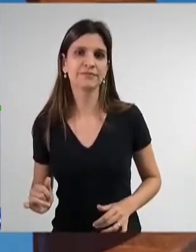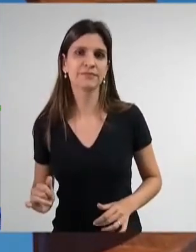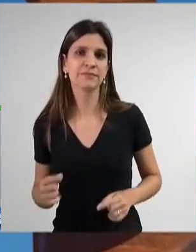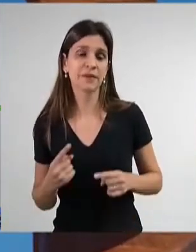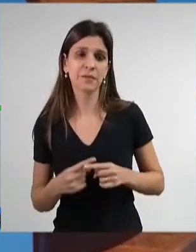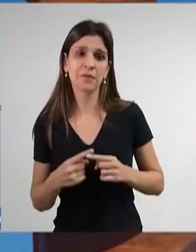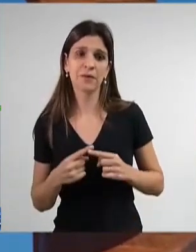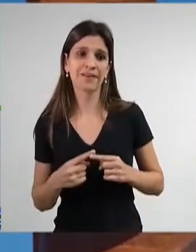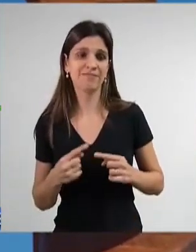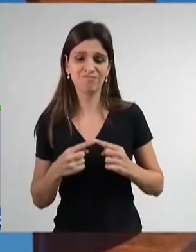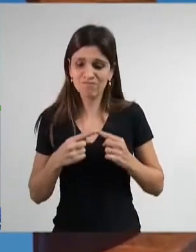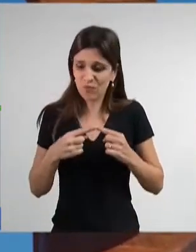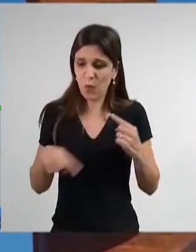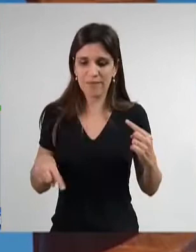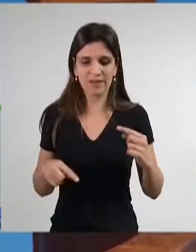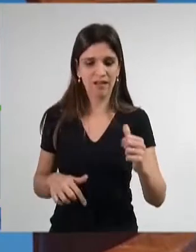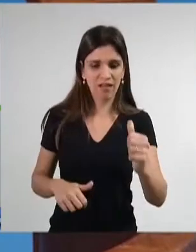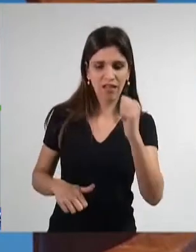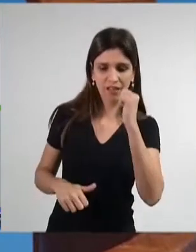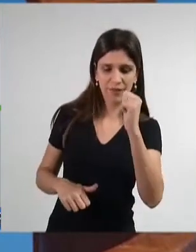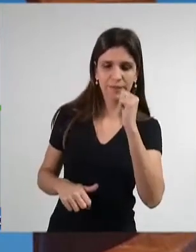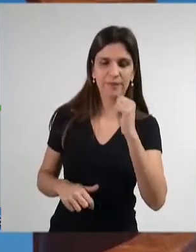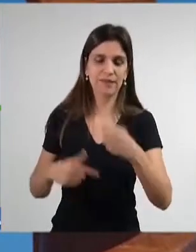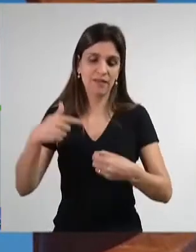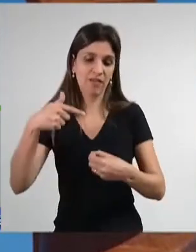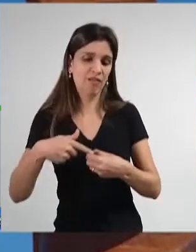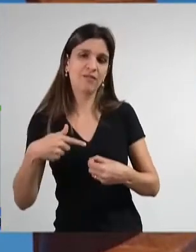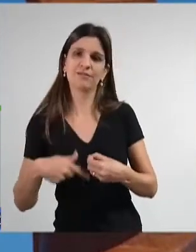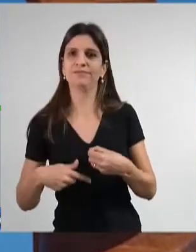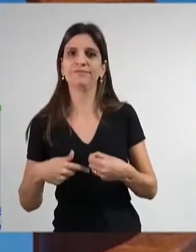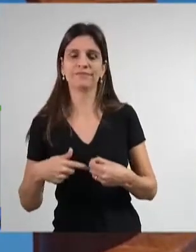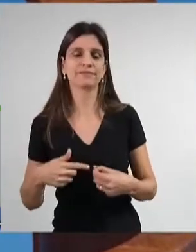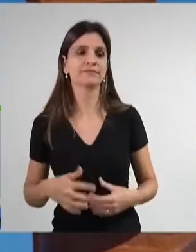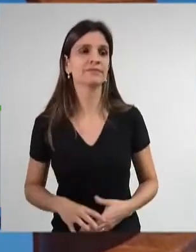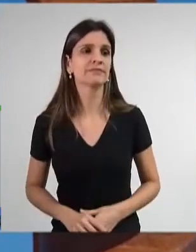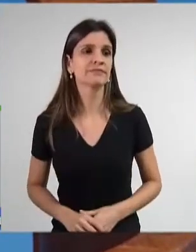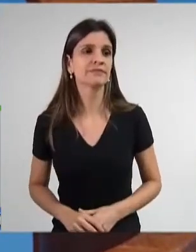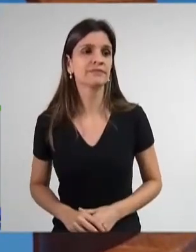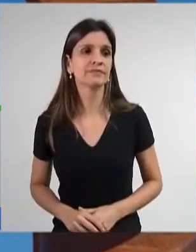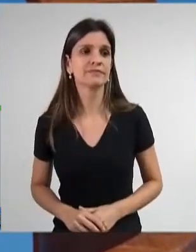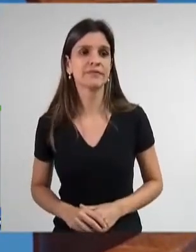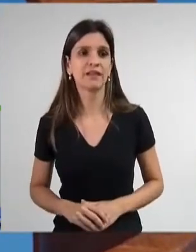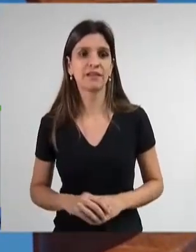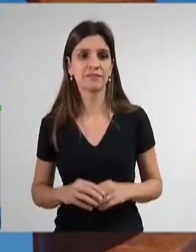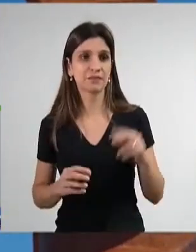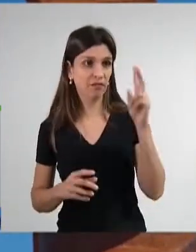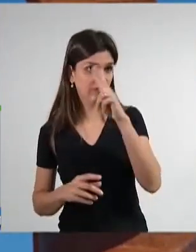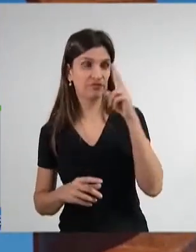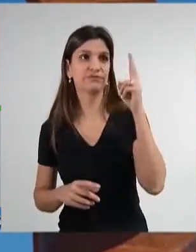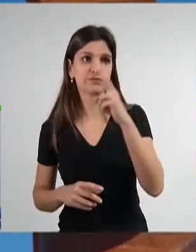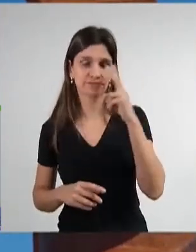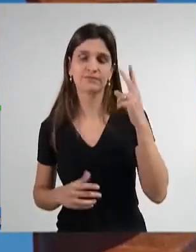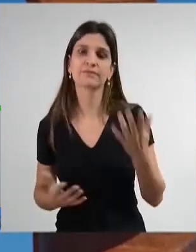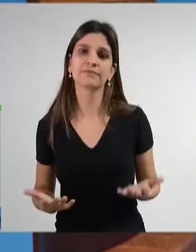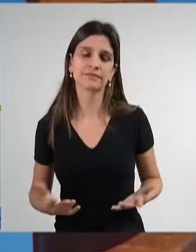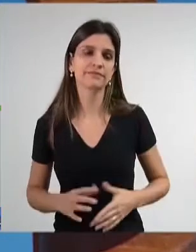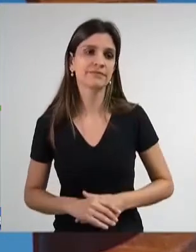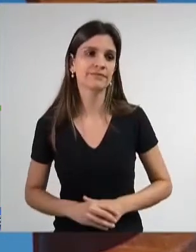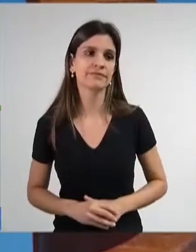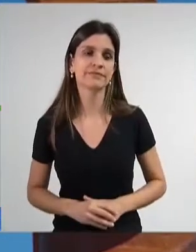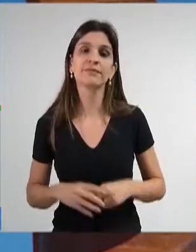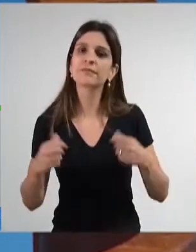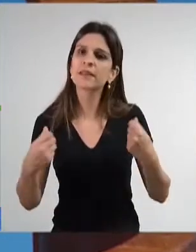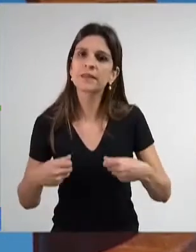Grande, em Dourados, que são localizadas nos postos de combustíveis e que as pessoas saem dali bêbadas. Então, tem que melhorar